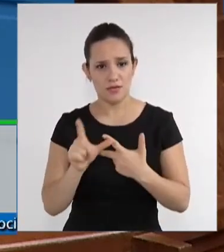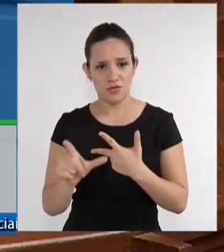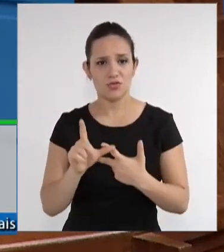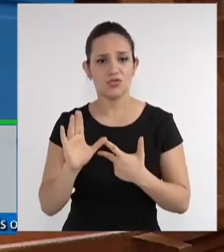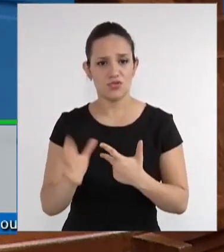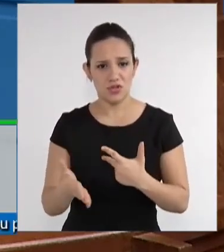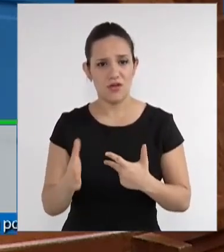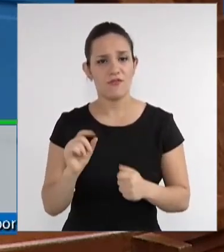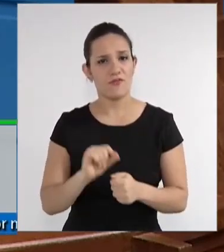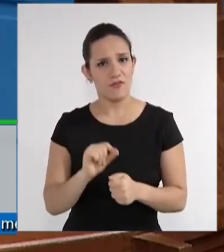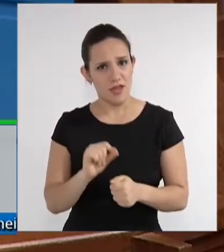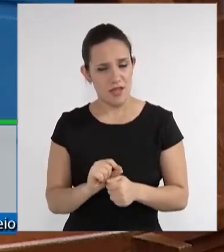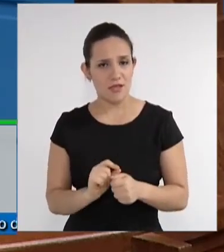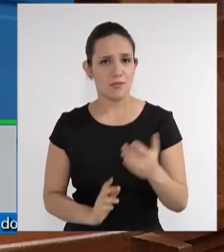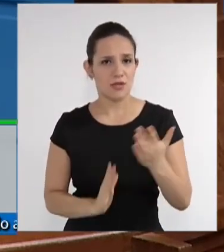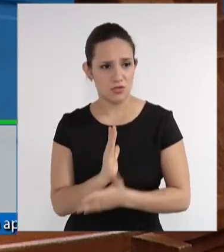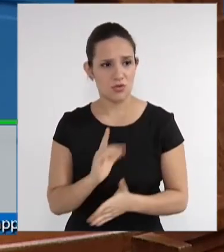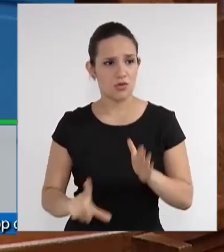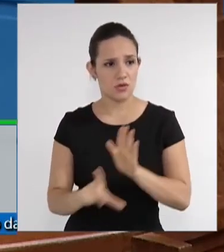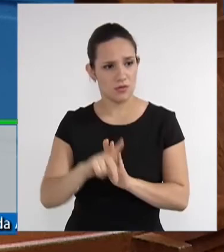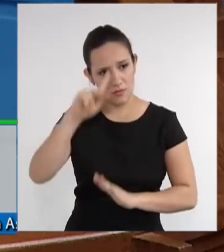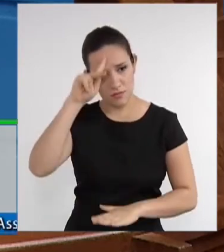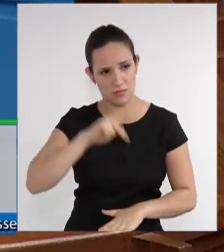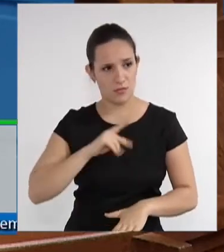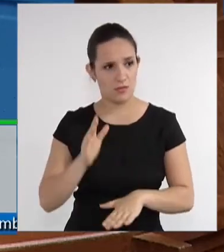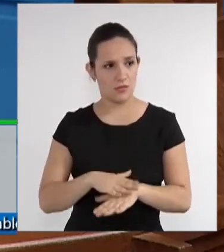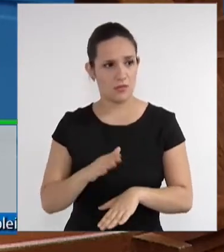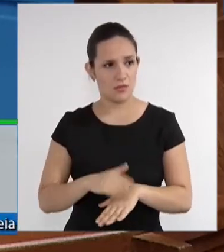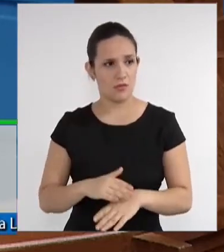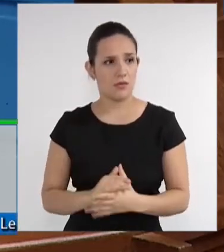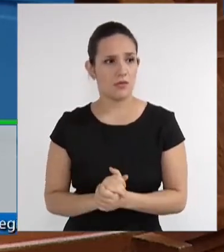Legislativa na aprovação da lei de minha autoria, que